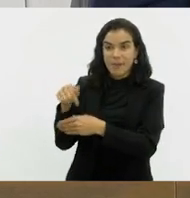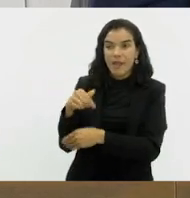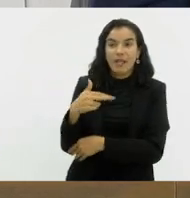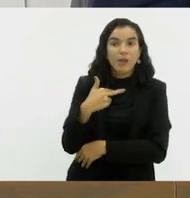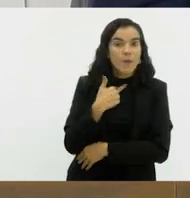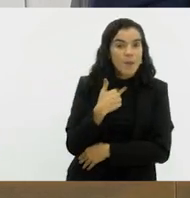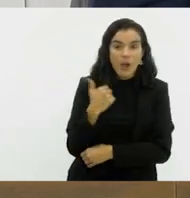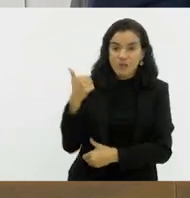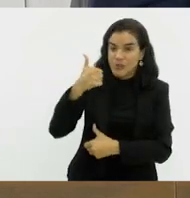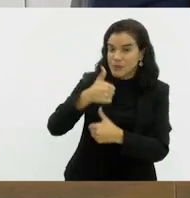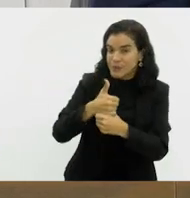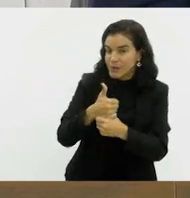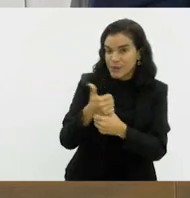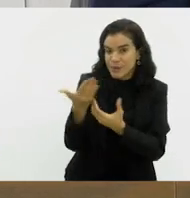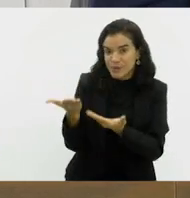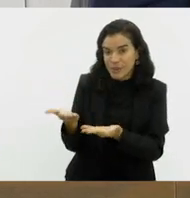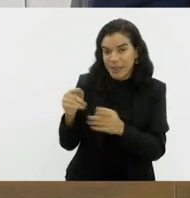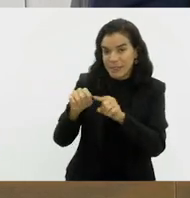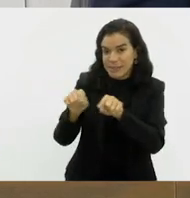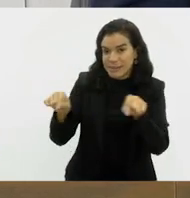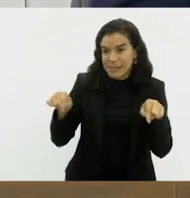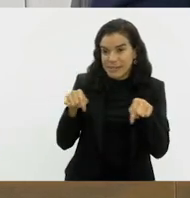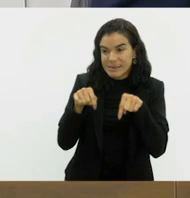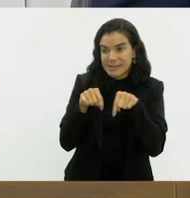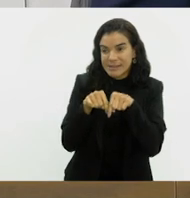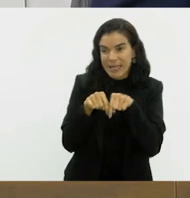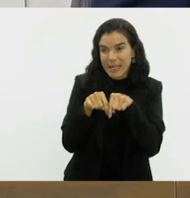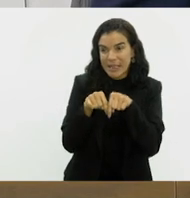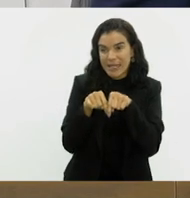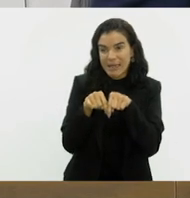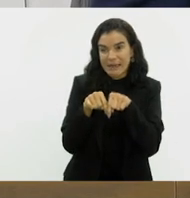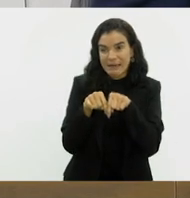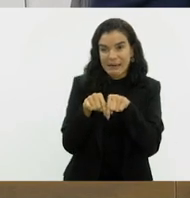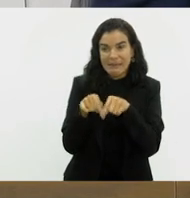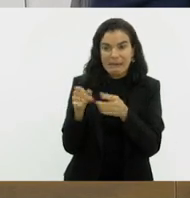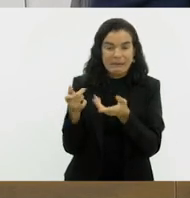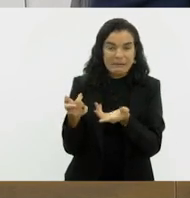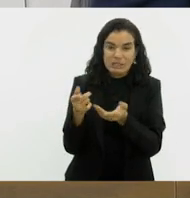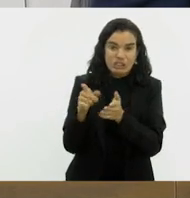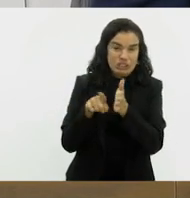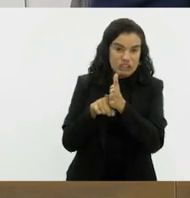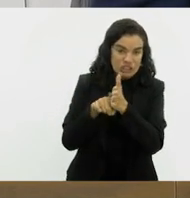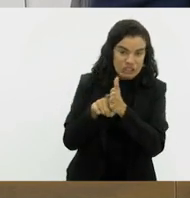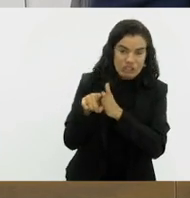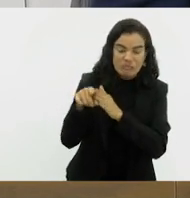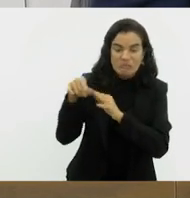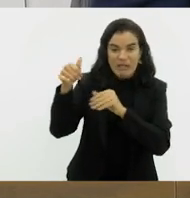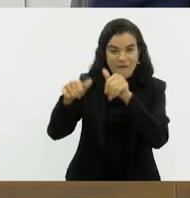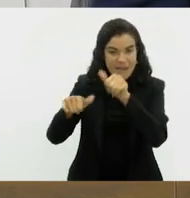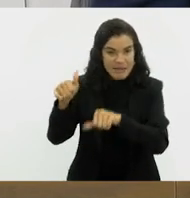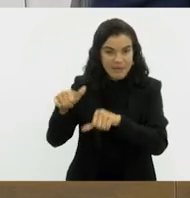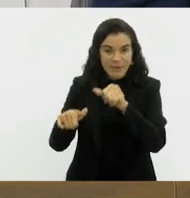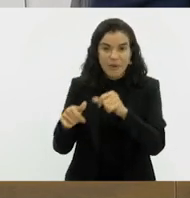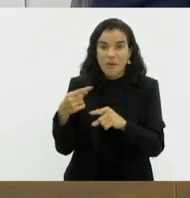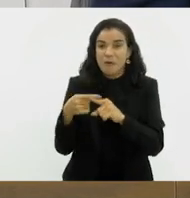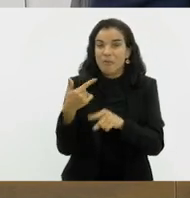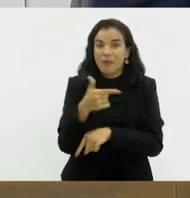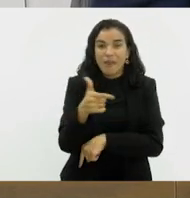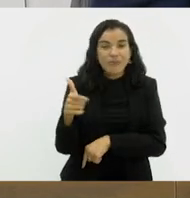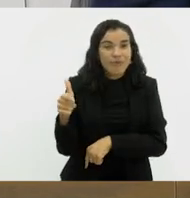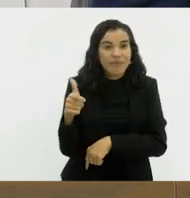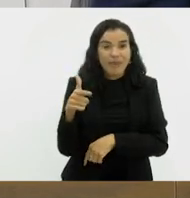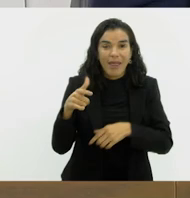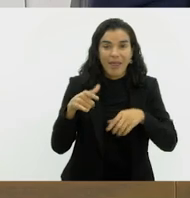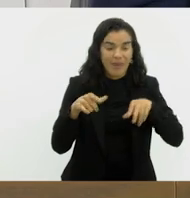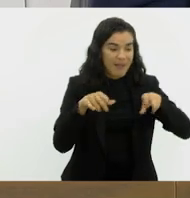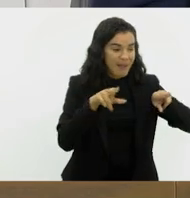ser substituída por essa sala de estabilização, triagem, o que quer que seja. Até porque ela nem comporta a